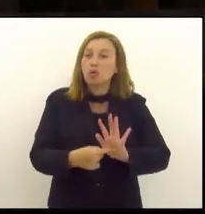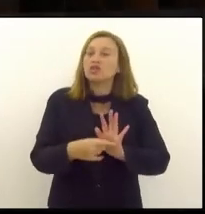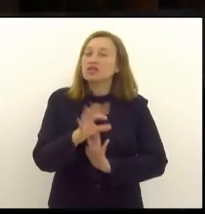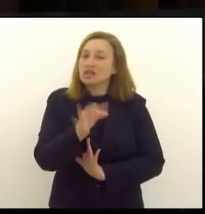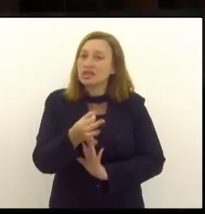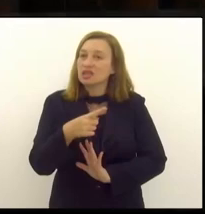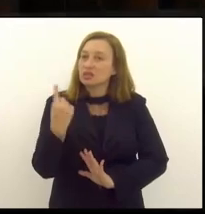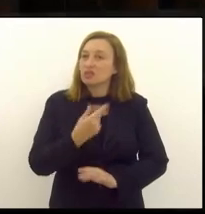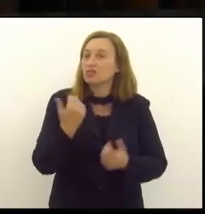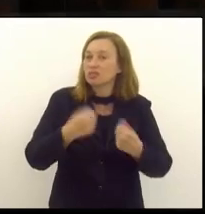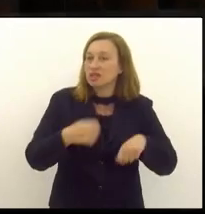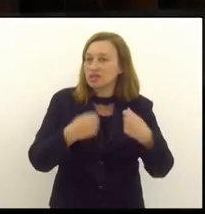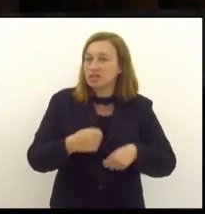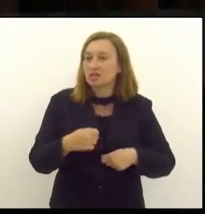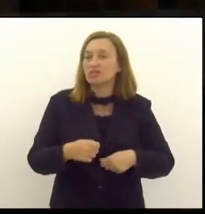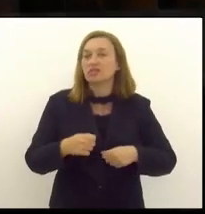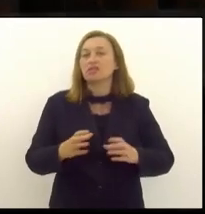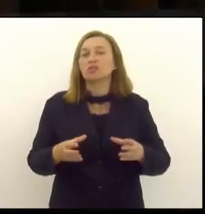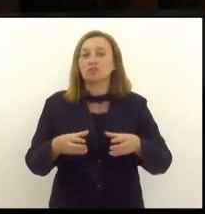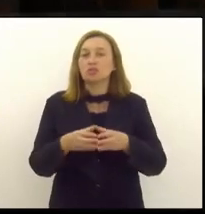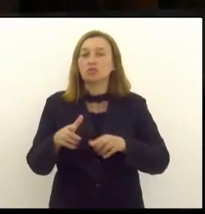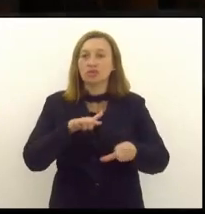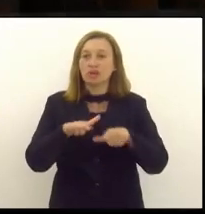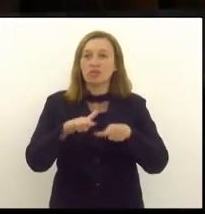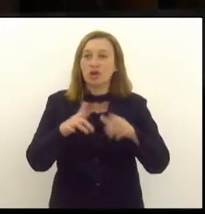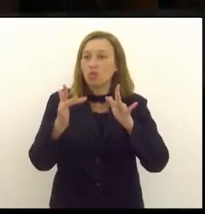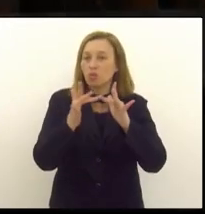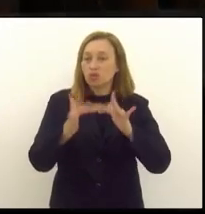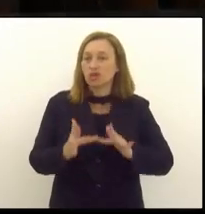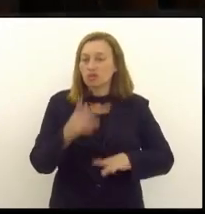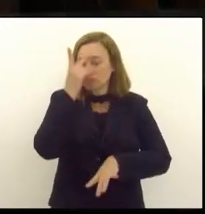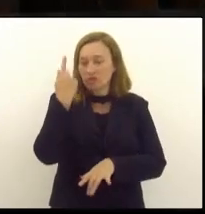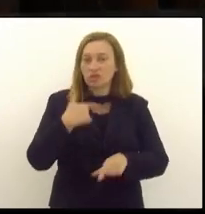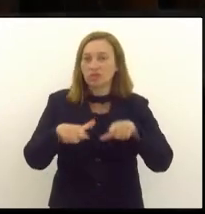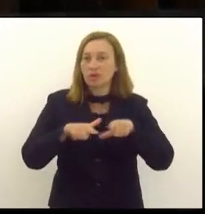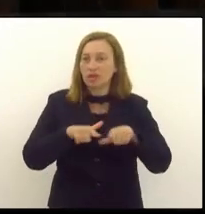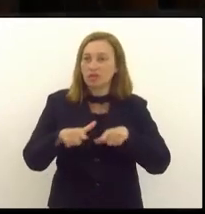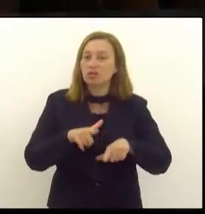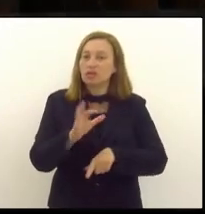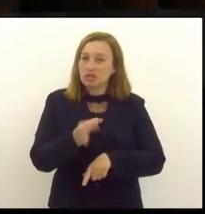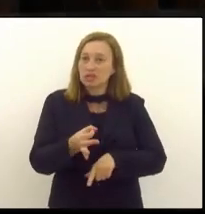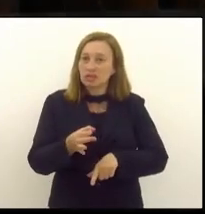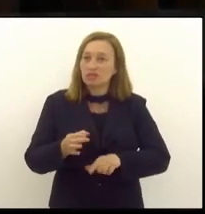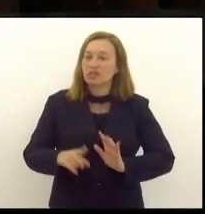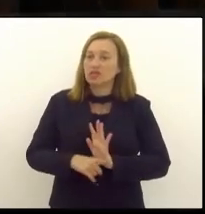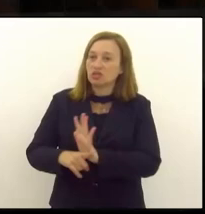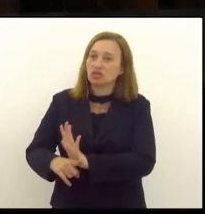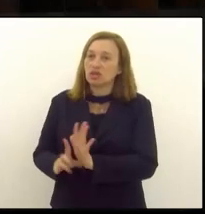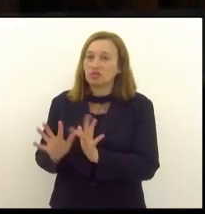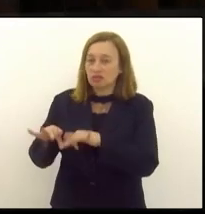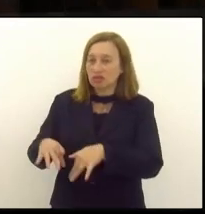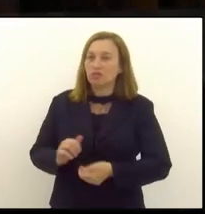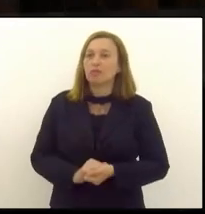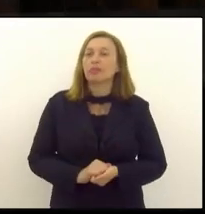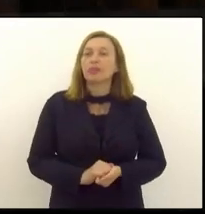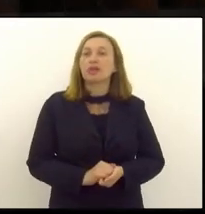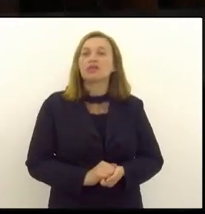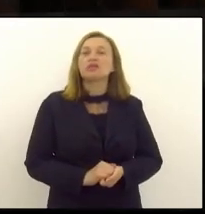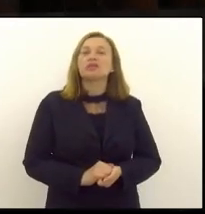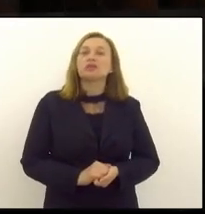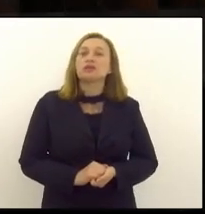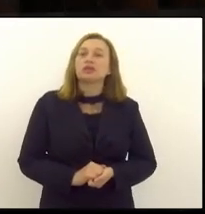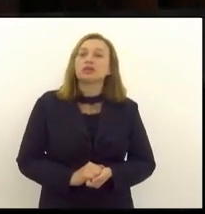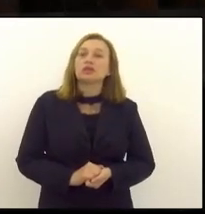nós precisamos na nossa atuação, né? É o contato com o trabalhador, aquele que, de fato, vai ser beneficiado ao final com essa